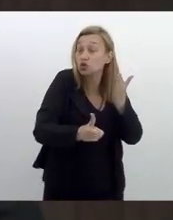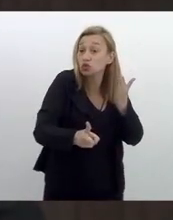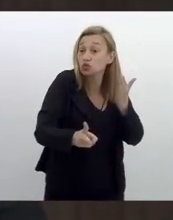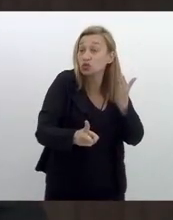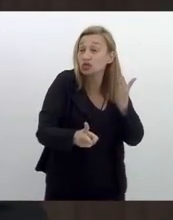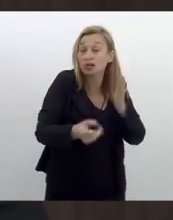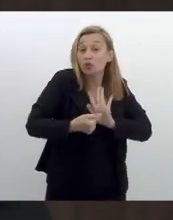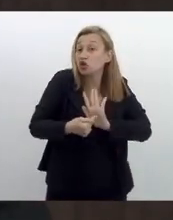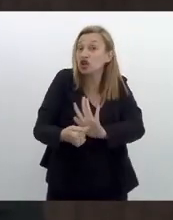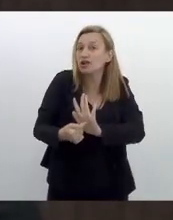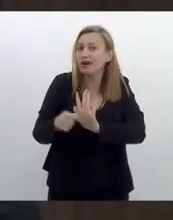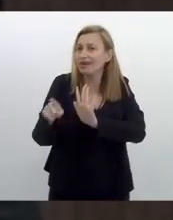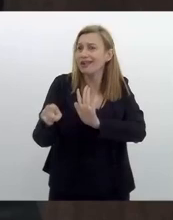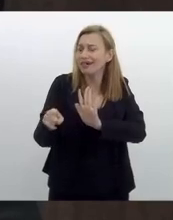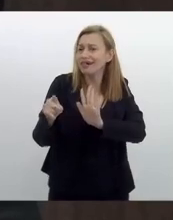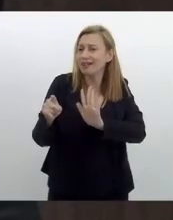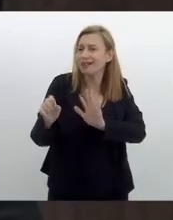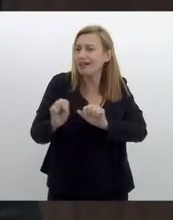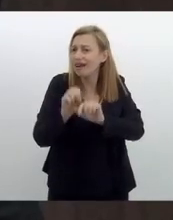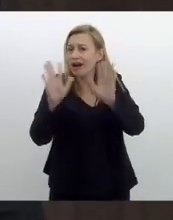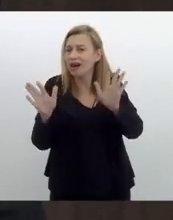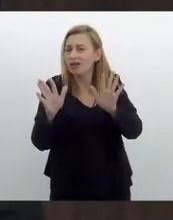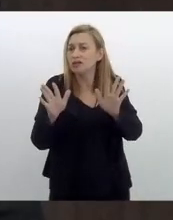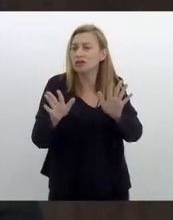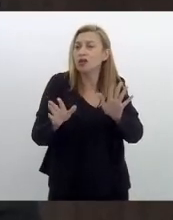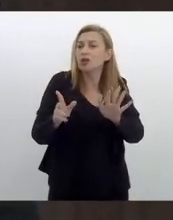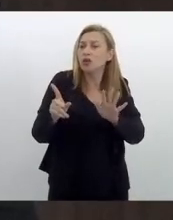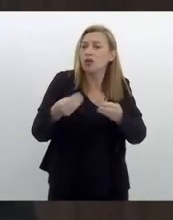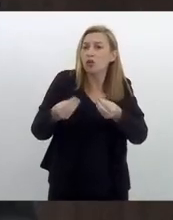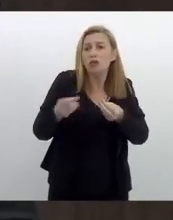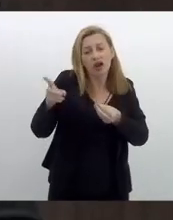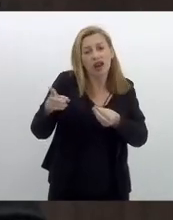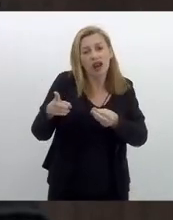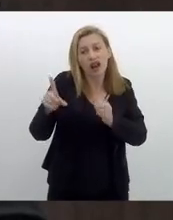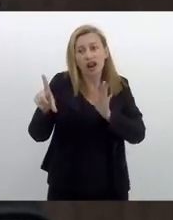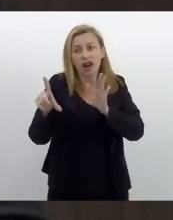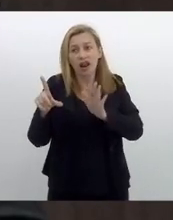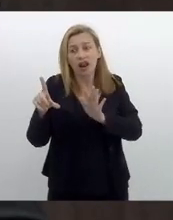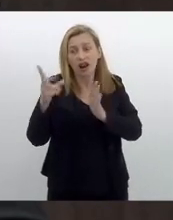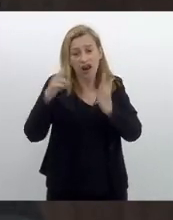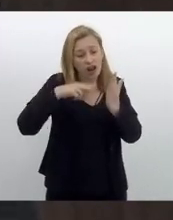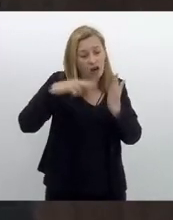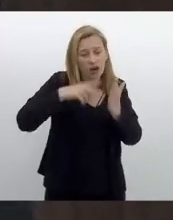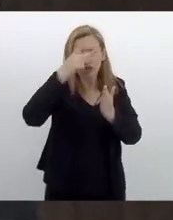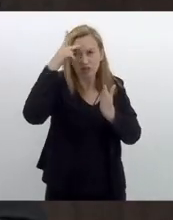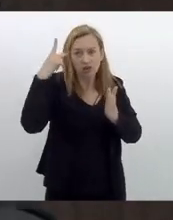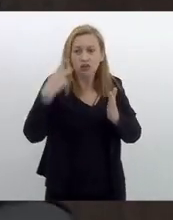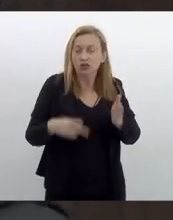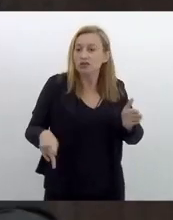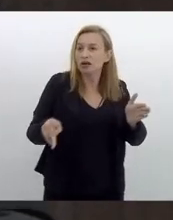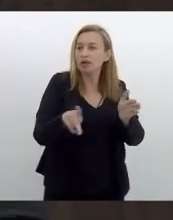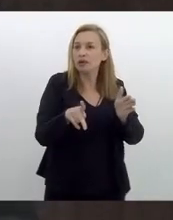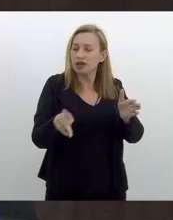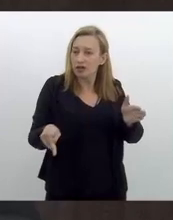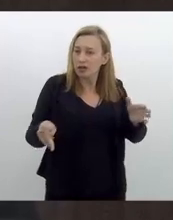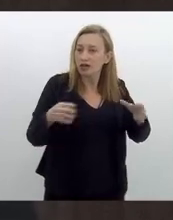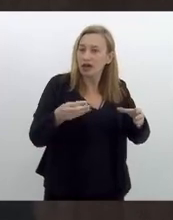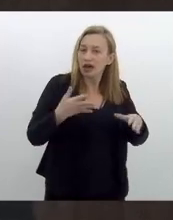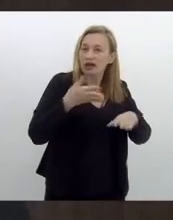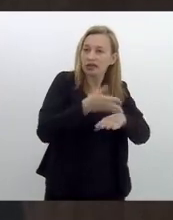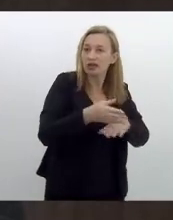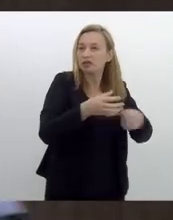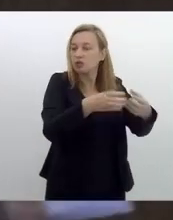explícito ali que isso daí, como ela lê, é para o pessoal do concurso, ou seja, quem ingressar no concurso.